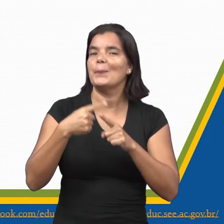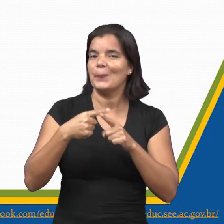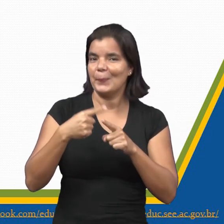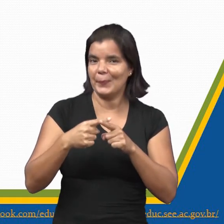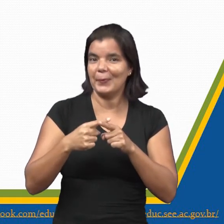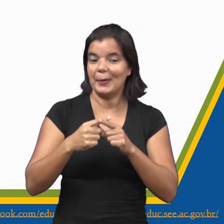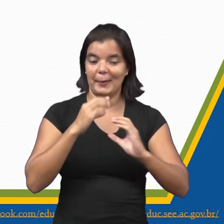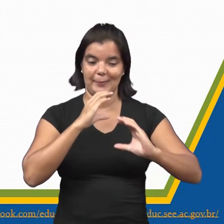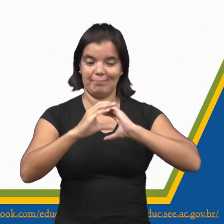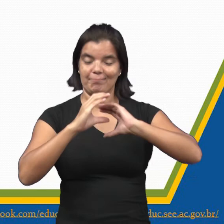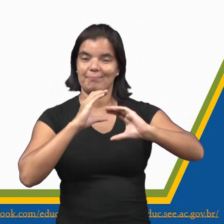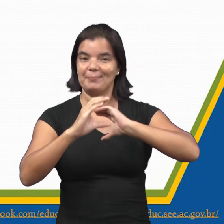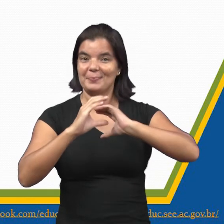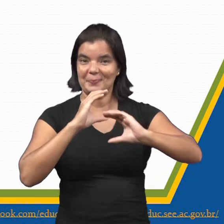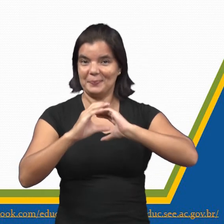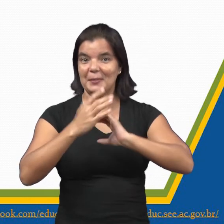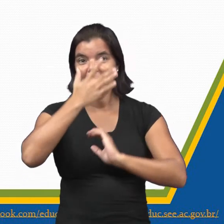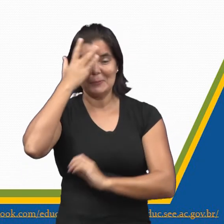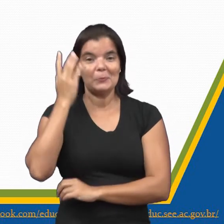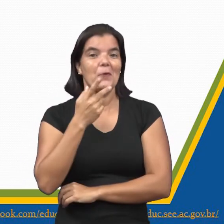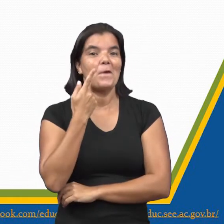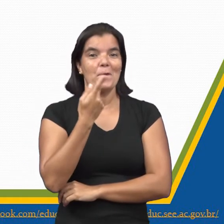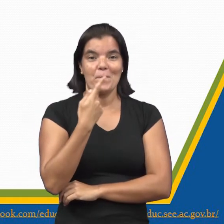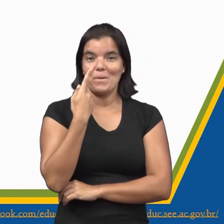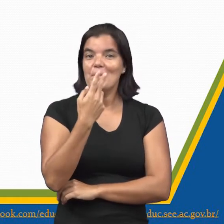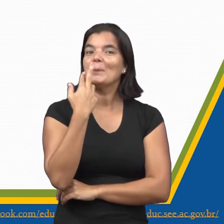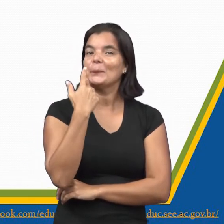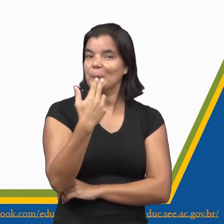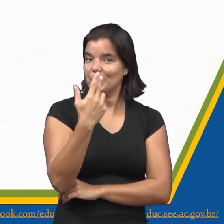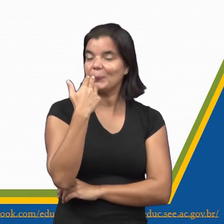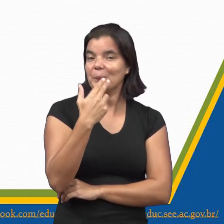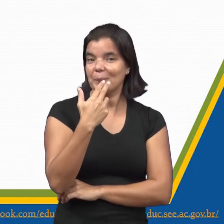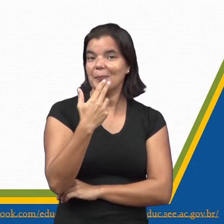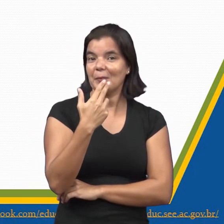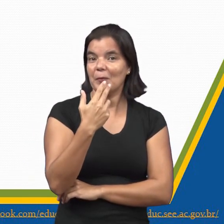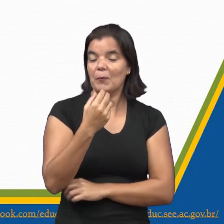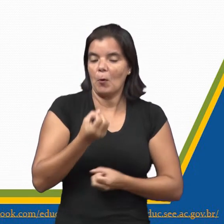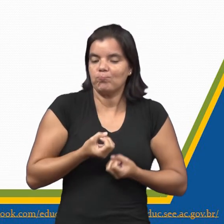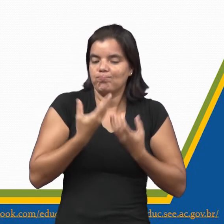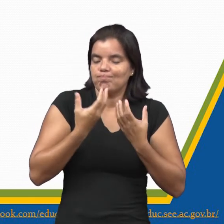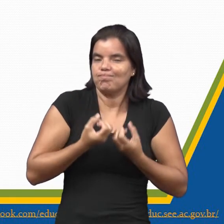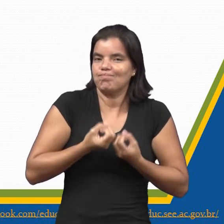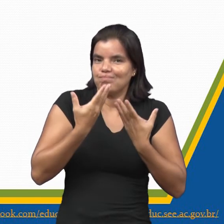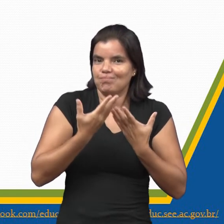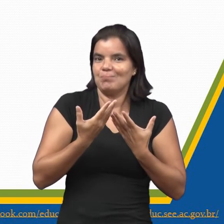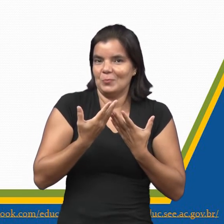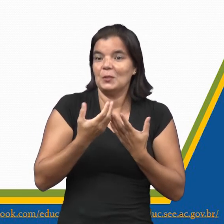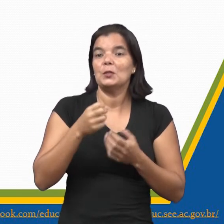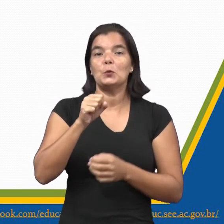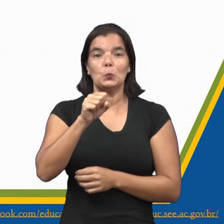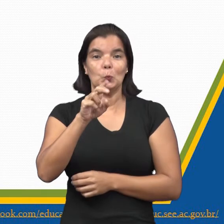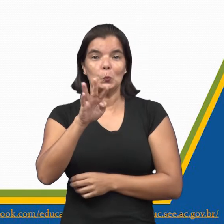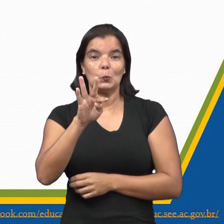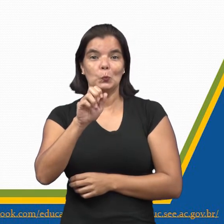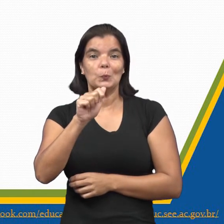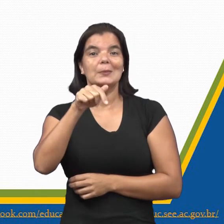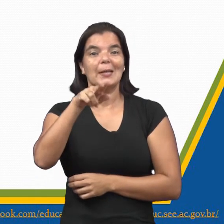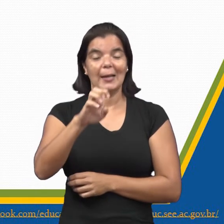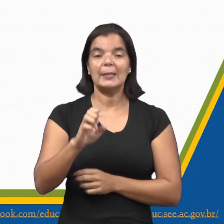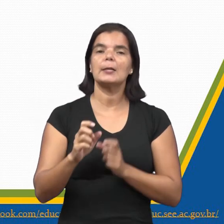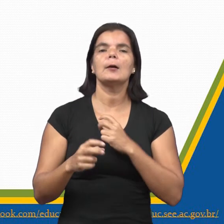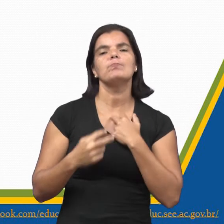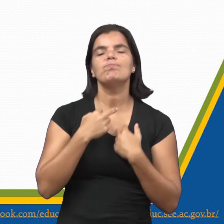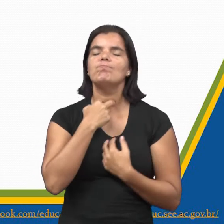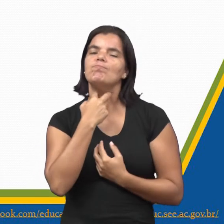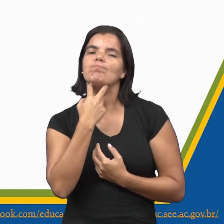atos comunicativos, os falantes da língua vão determinando expressões, sotaques e entonações de